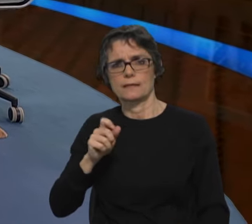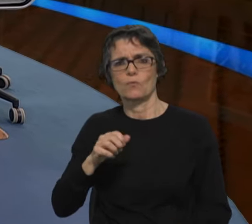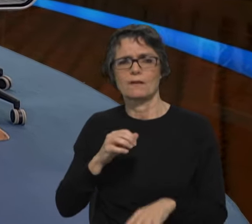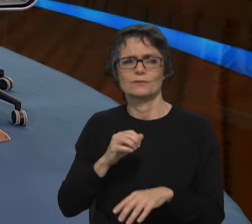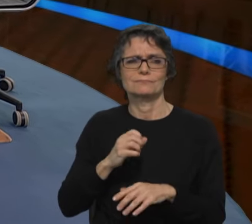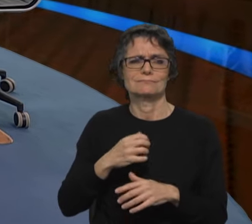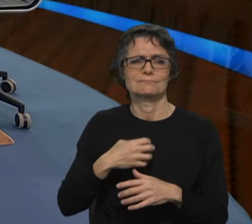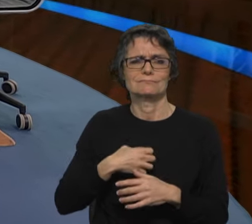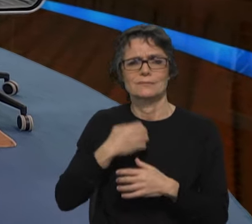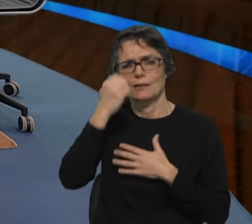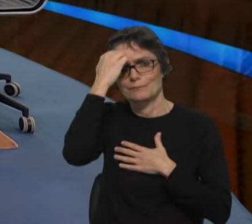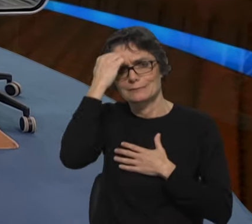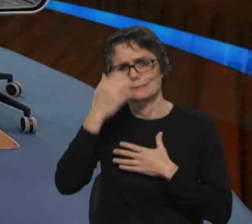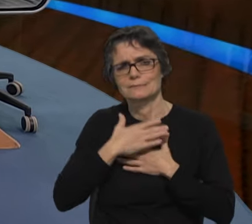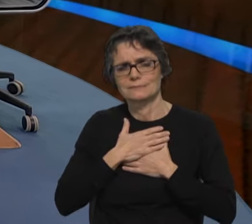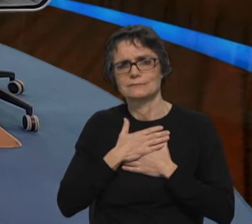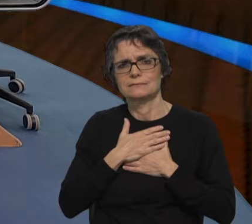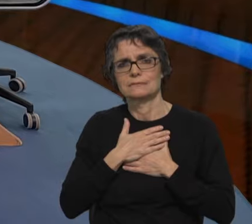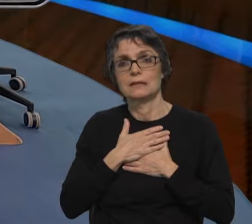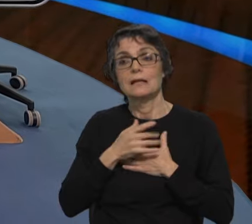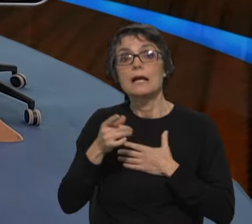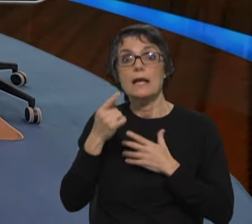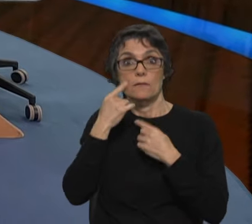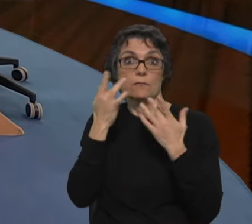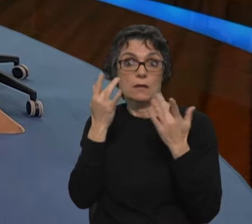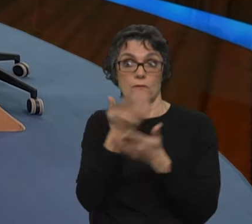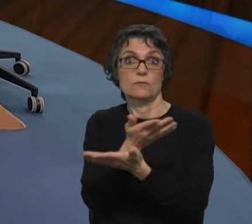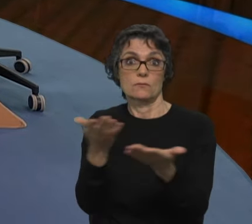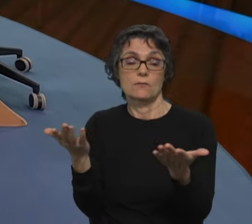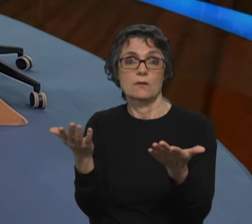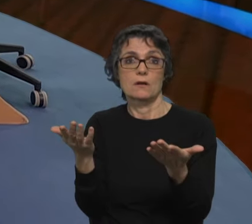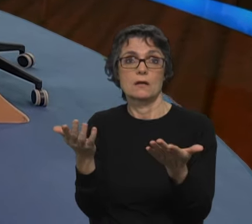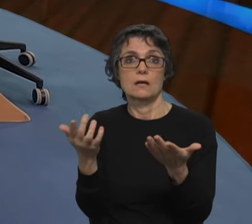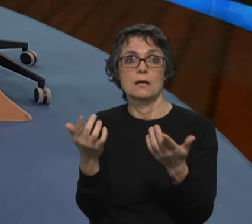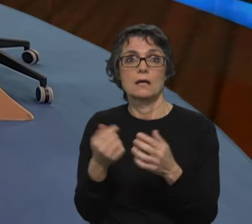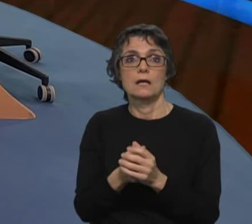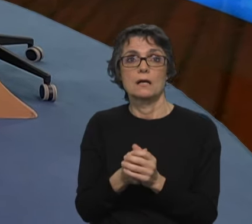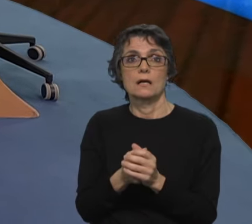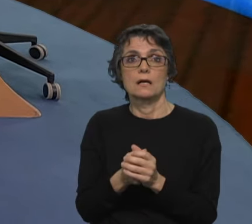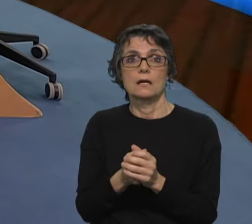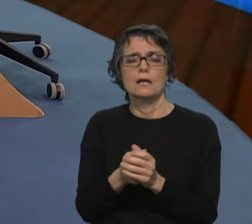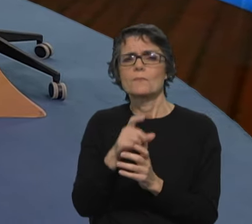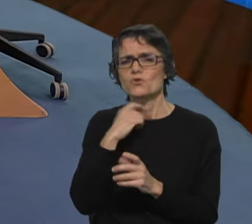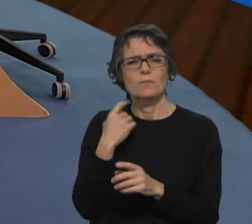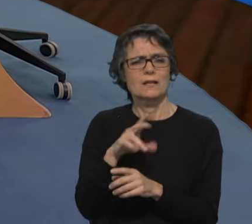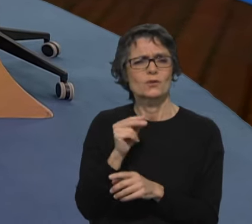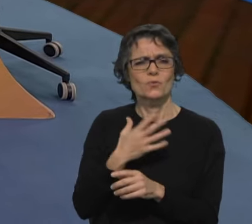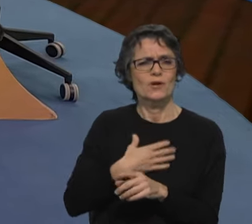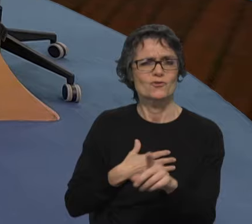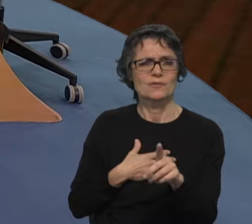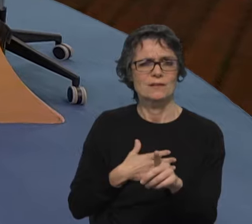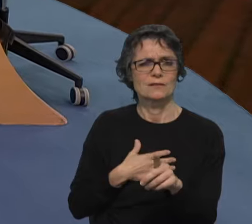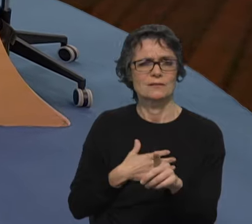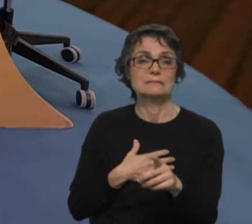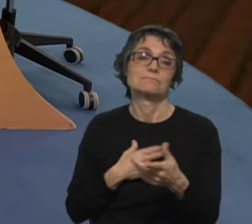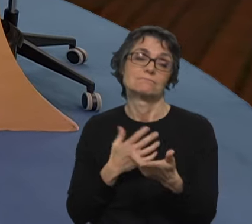que é é se faz uma representação cênica não é de de que nunca foi propriamente do agrado dos Senhores padres claro sempre um um